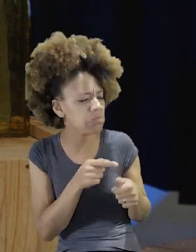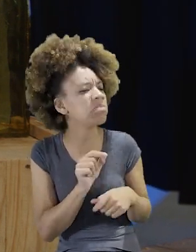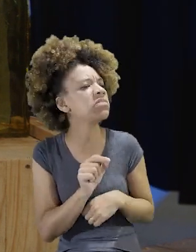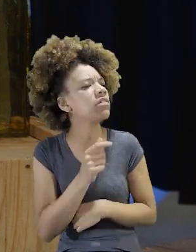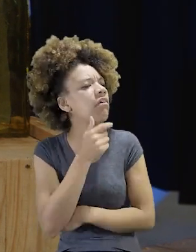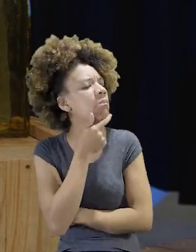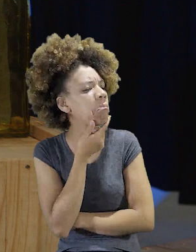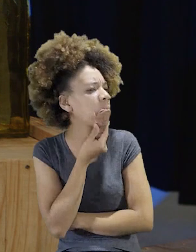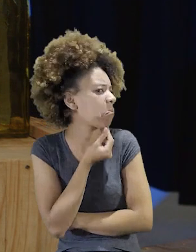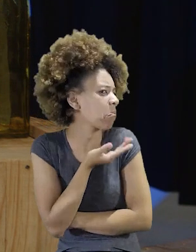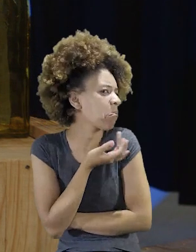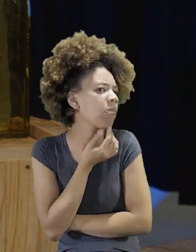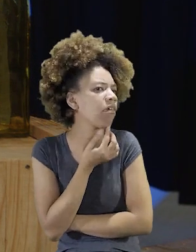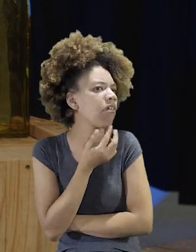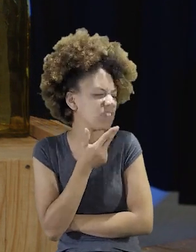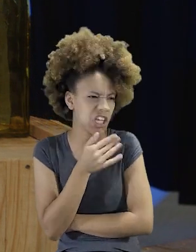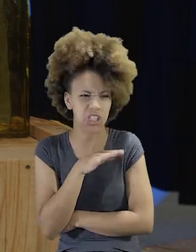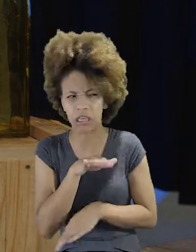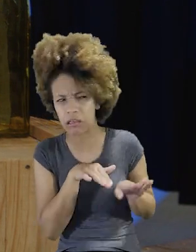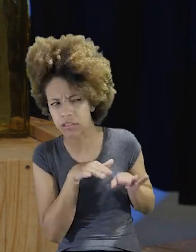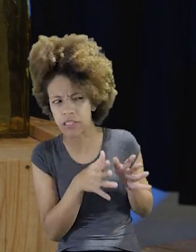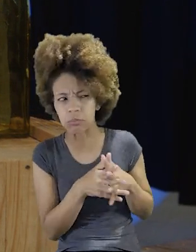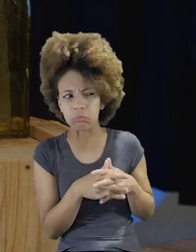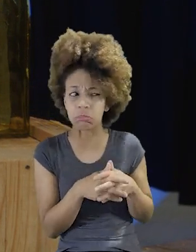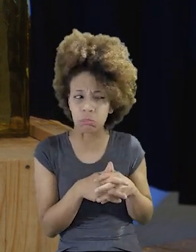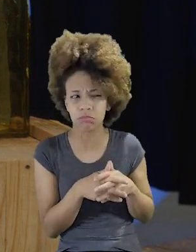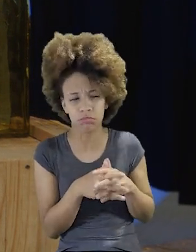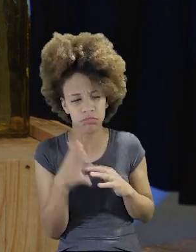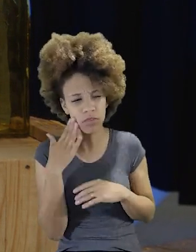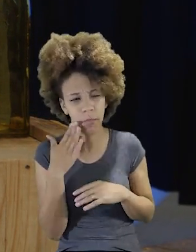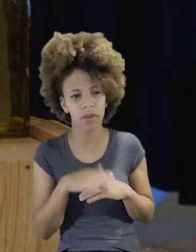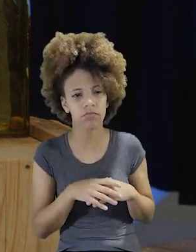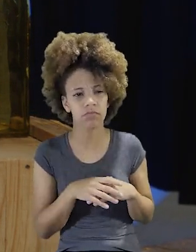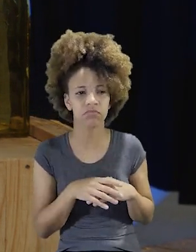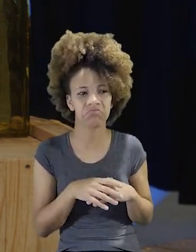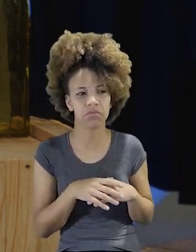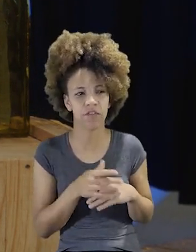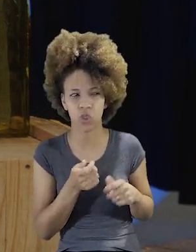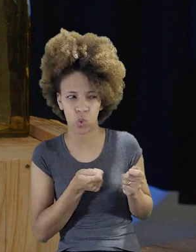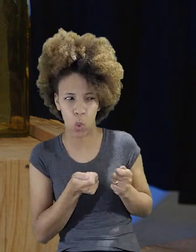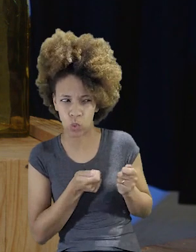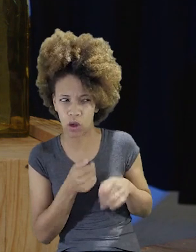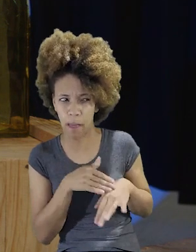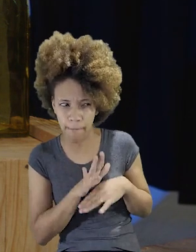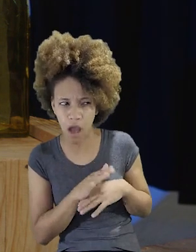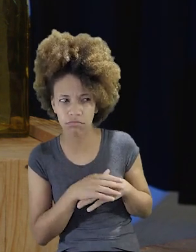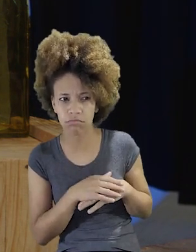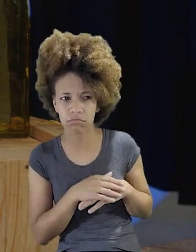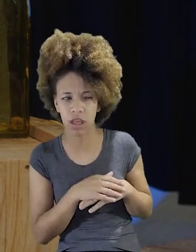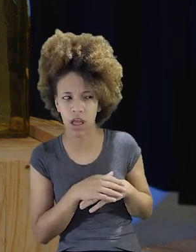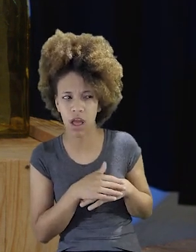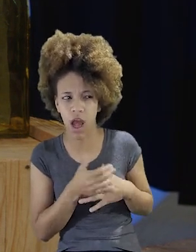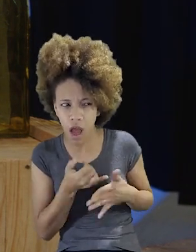e aí me diz aqui você acha que às vezes sabe você acha que às vezes você